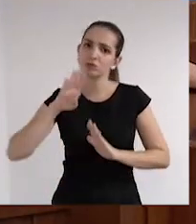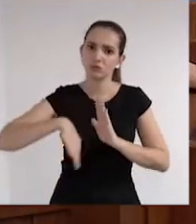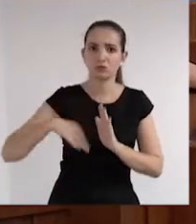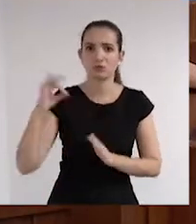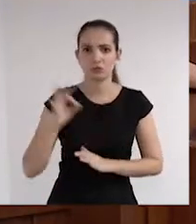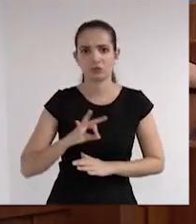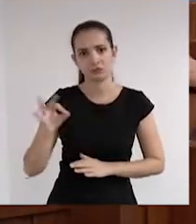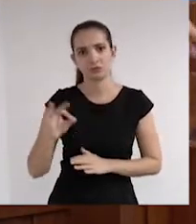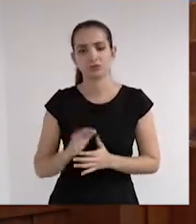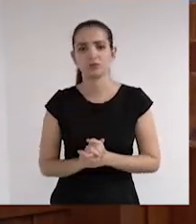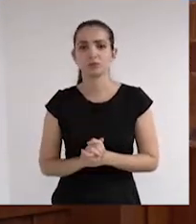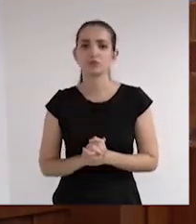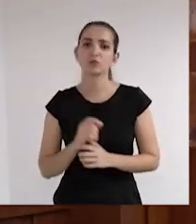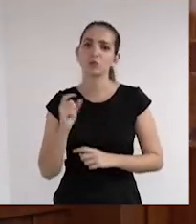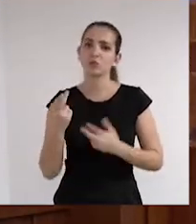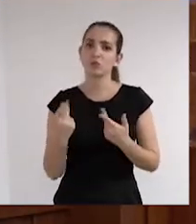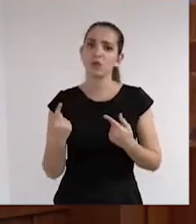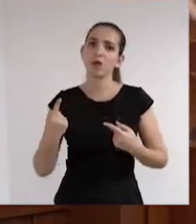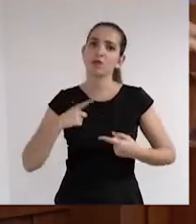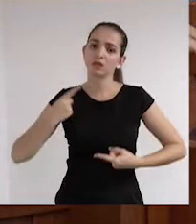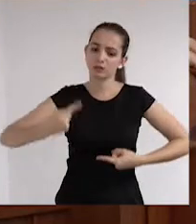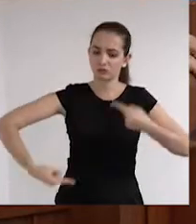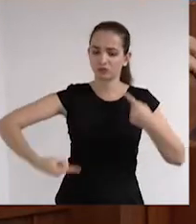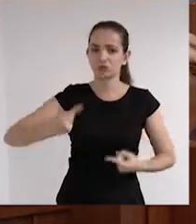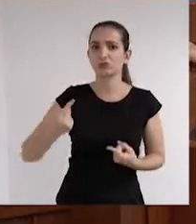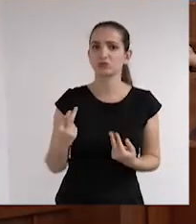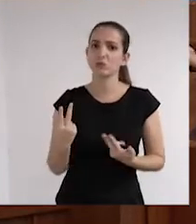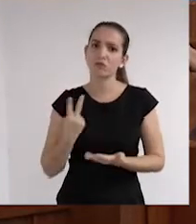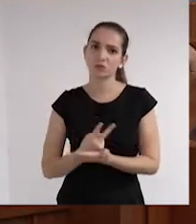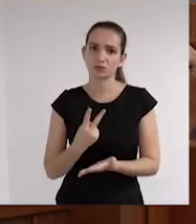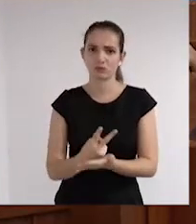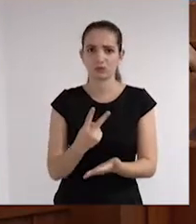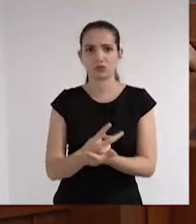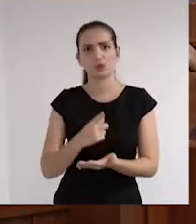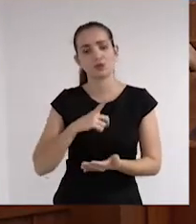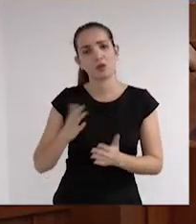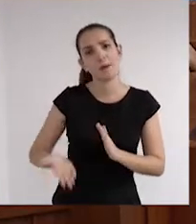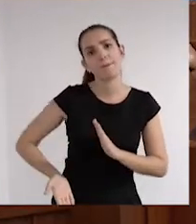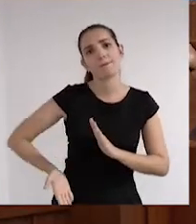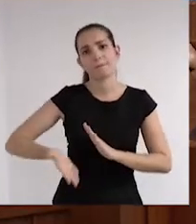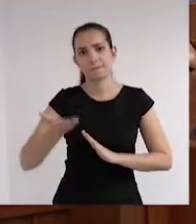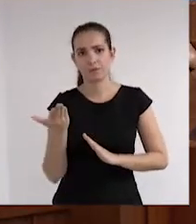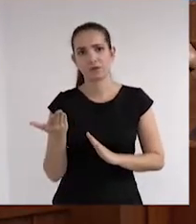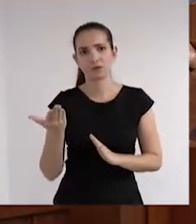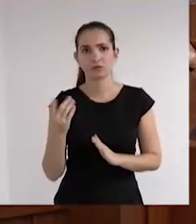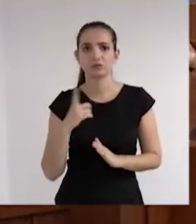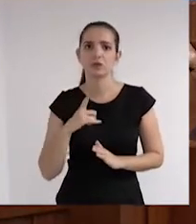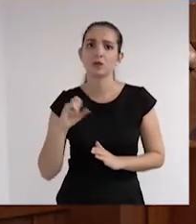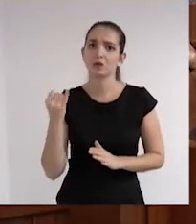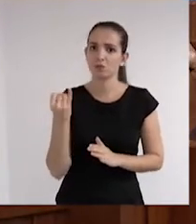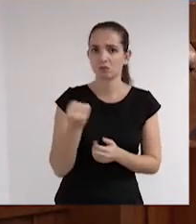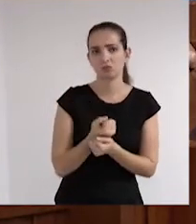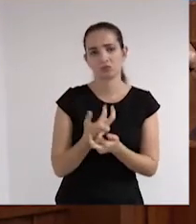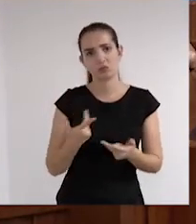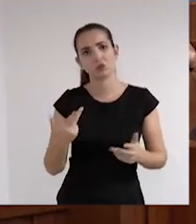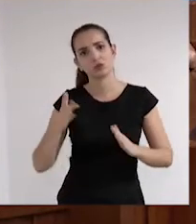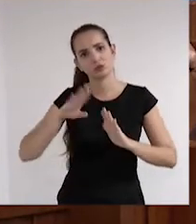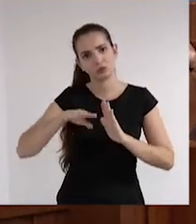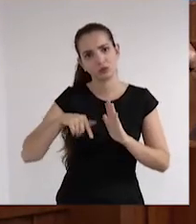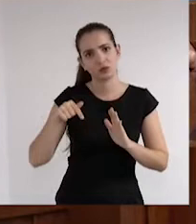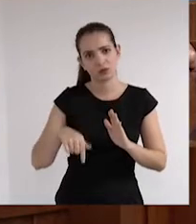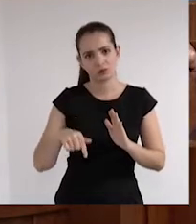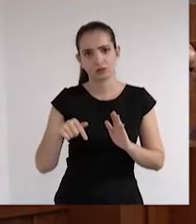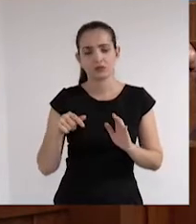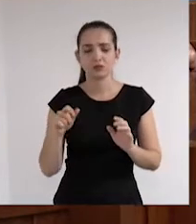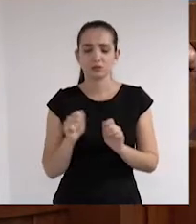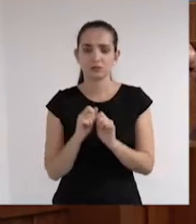de contribuição, como se discute constantemente a questão de elevação da carga tributária ou diminuição aqui nessa